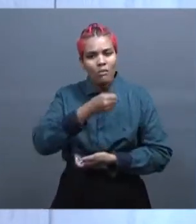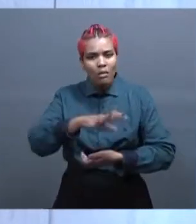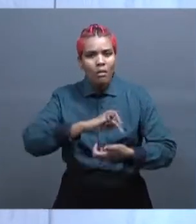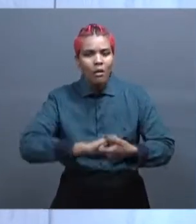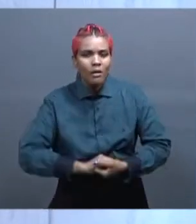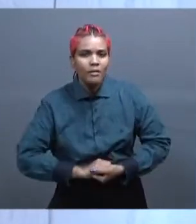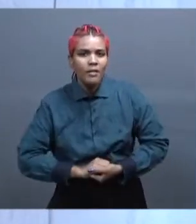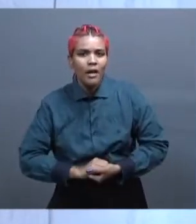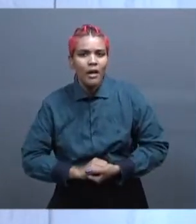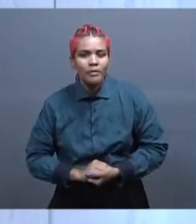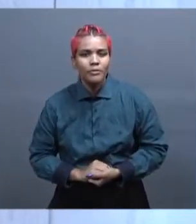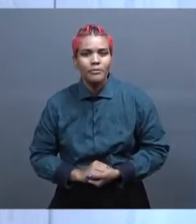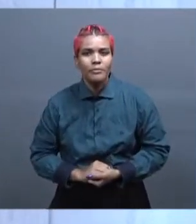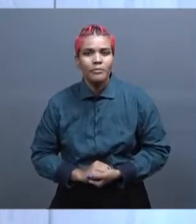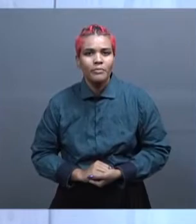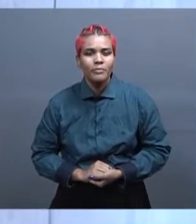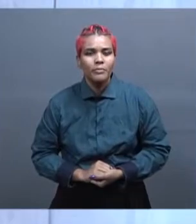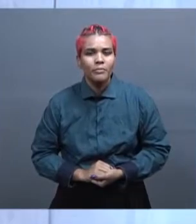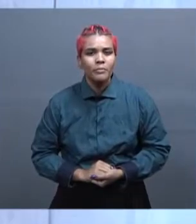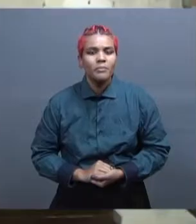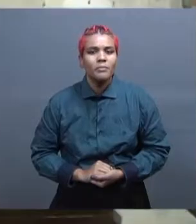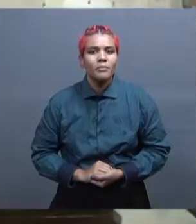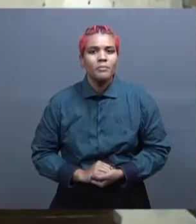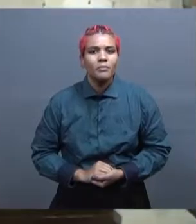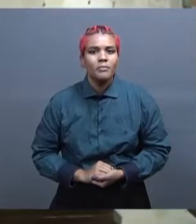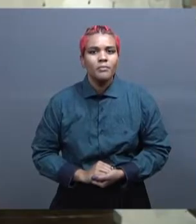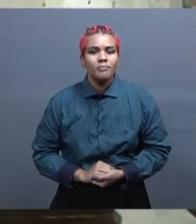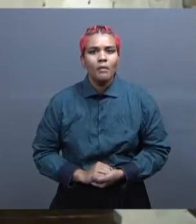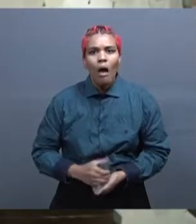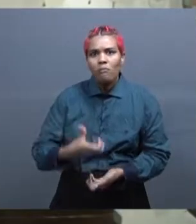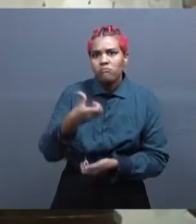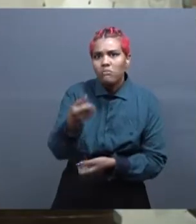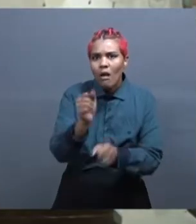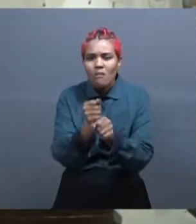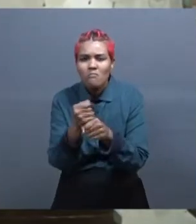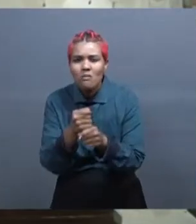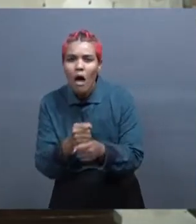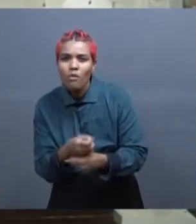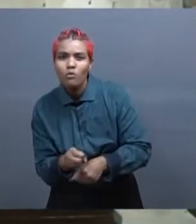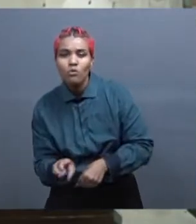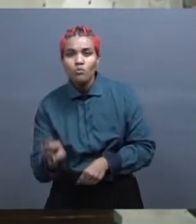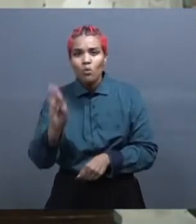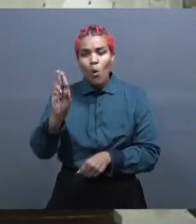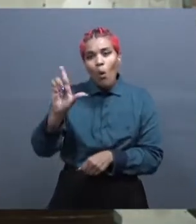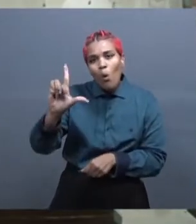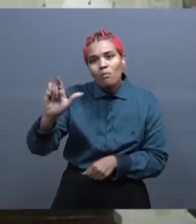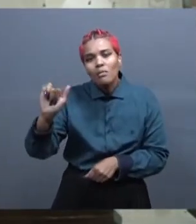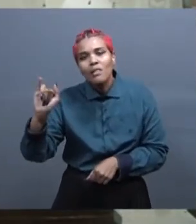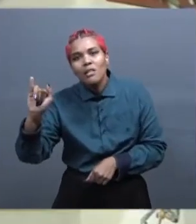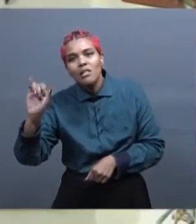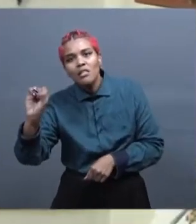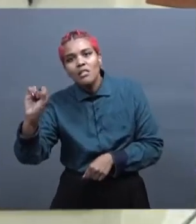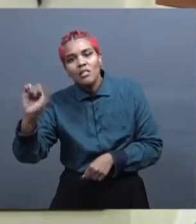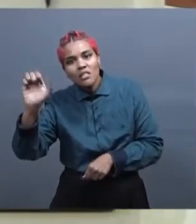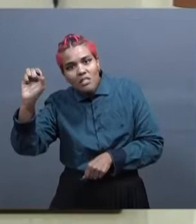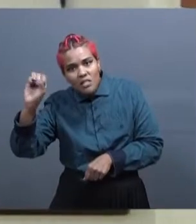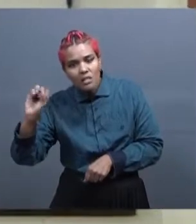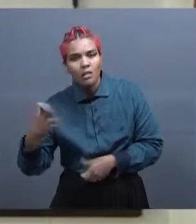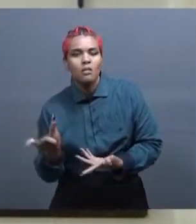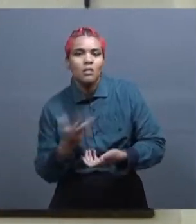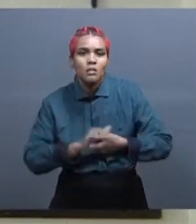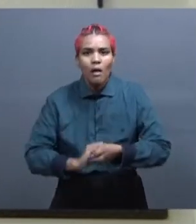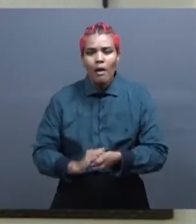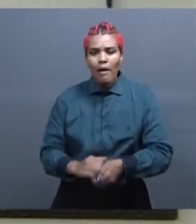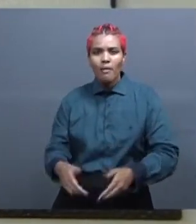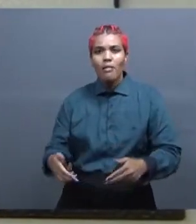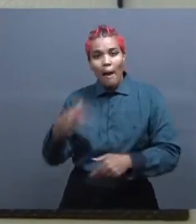mais sobre esse assunto há seis anos o liceu é tatuador profissional há cerca de dois